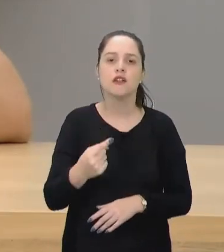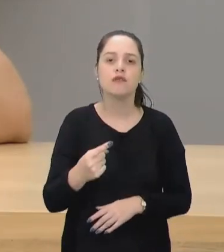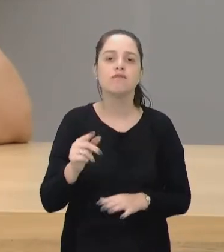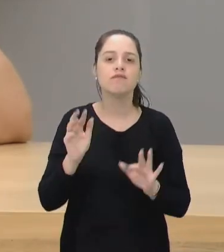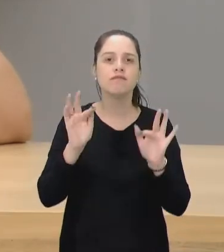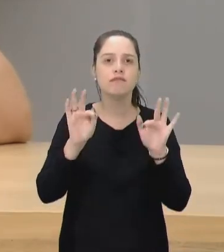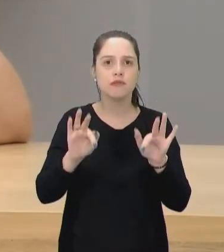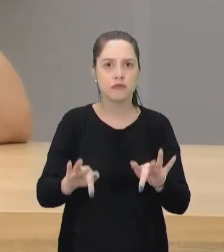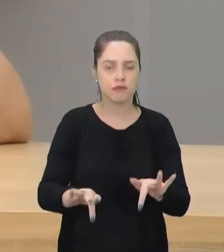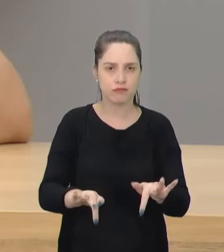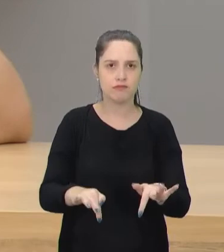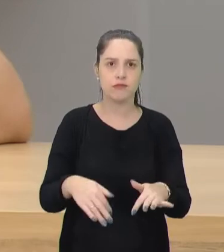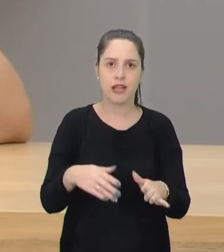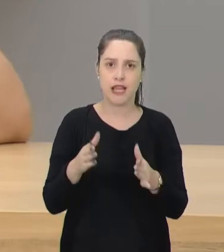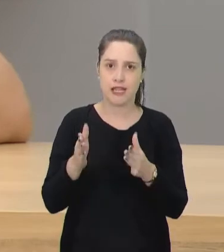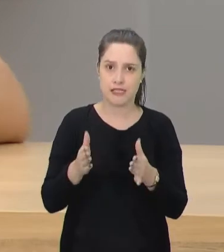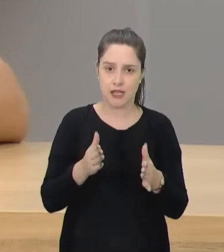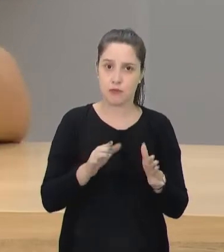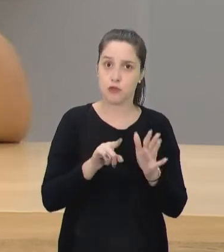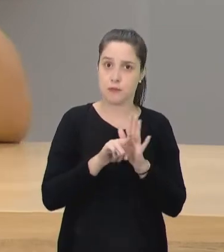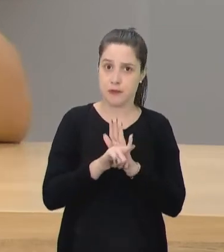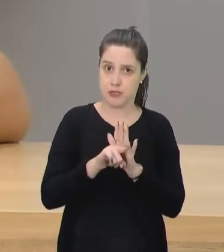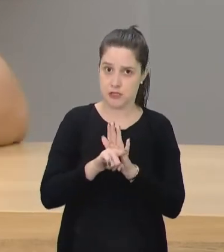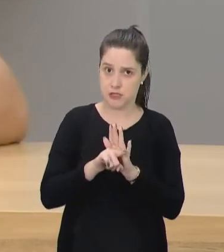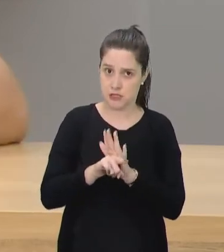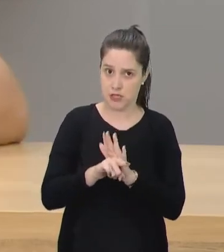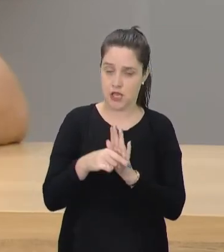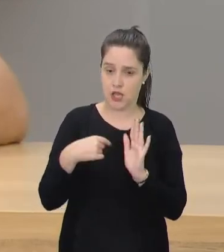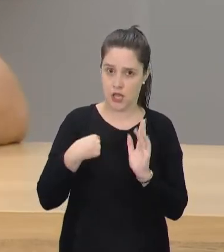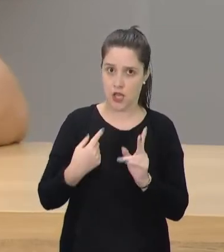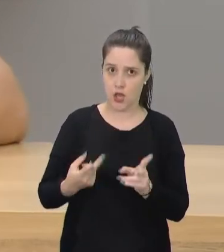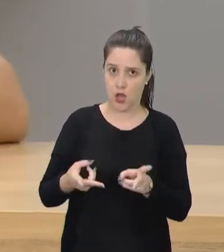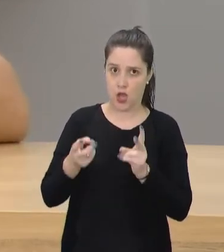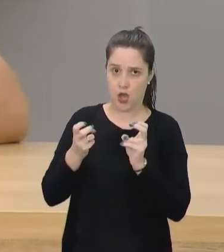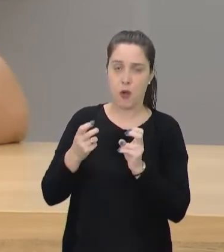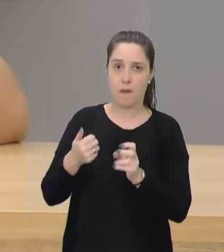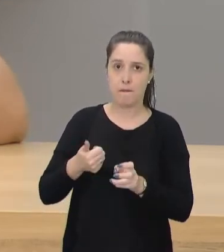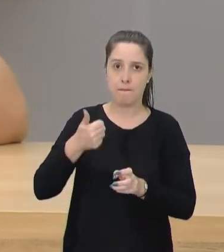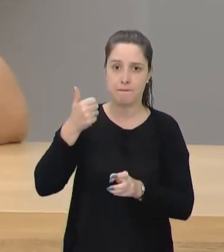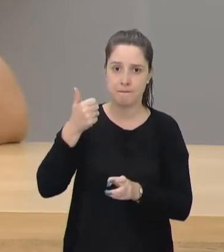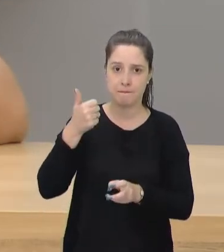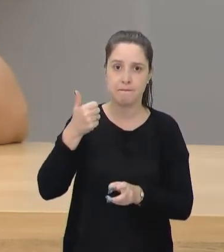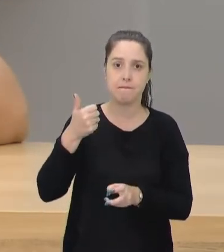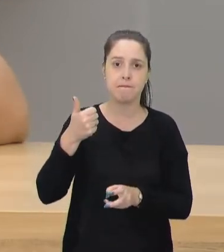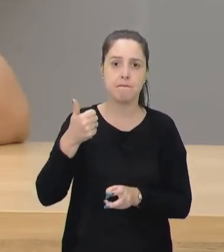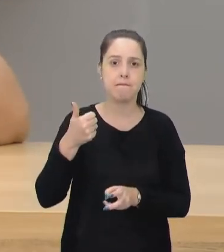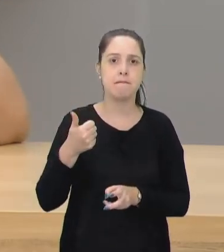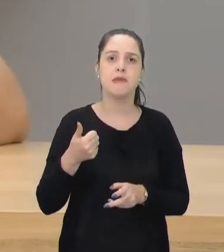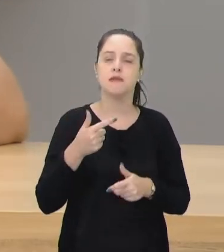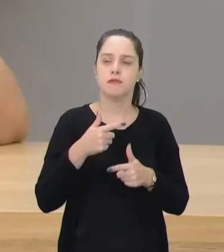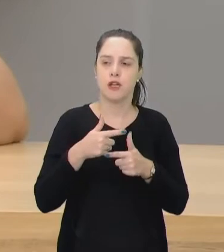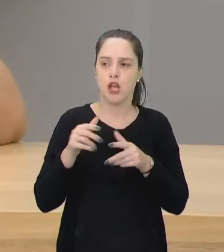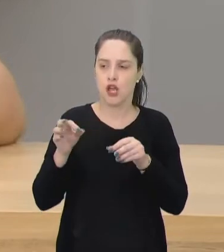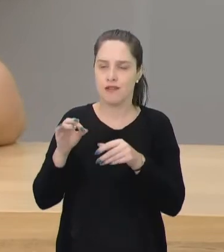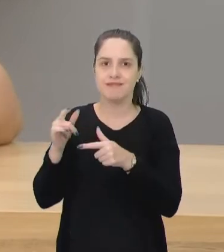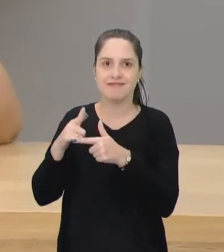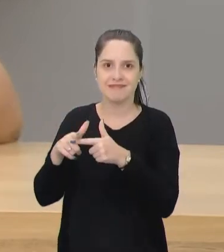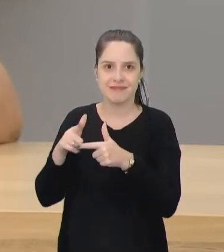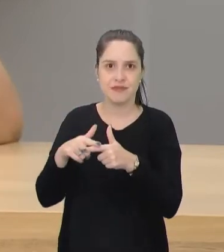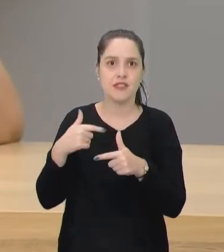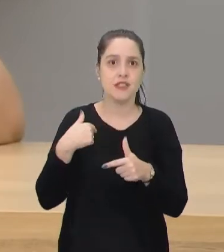final da nossa etapa de pesquisa. Eu observei o mundo ao meu redor, eu encontrei problemas,